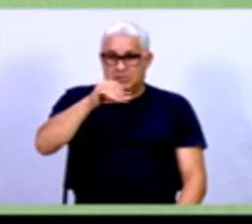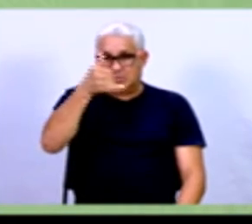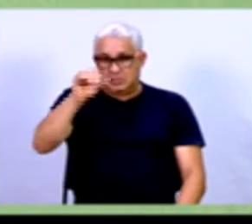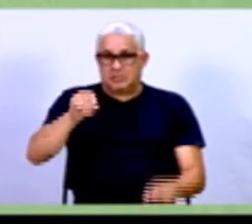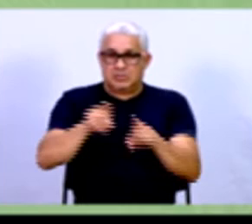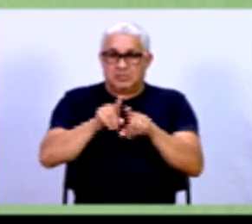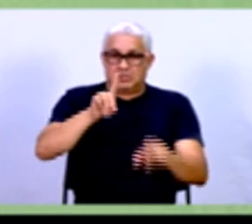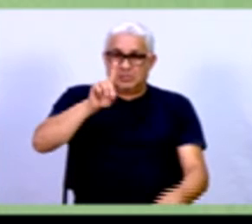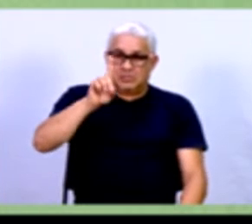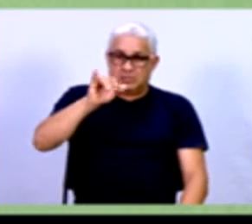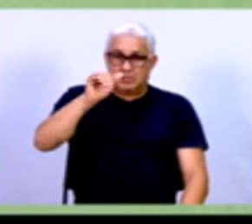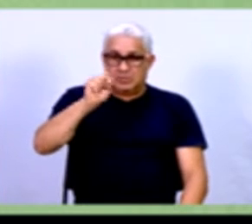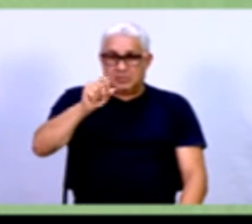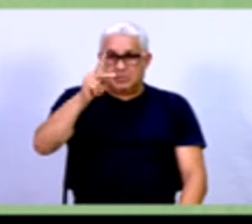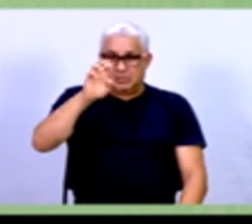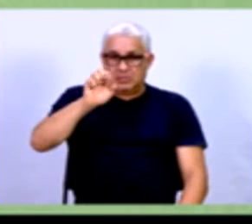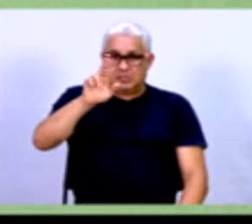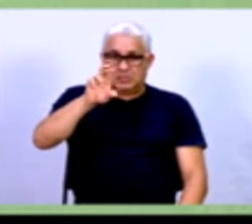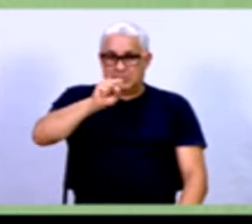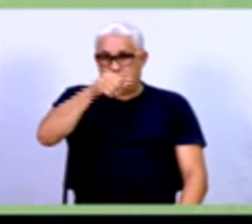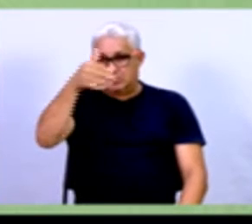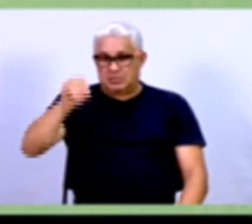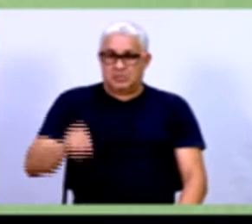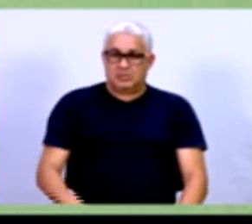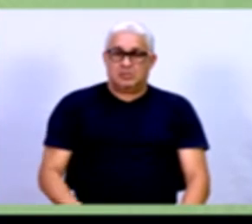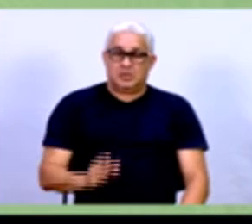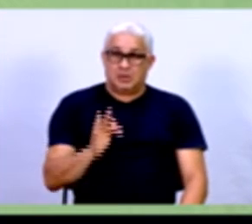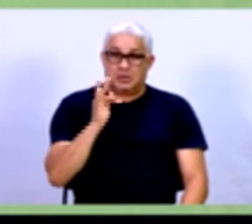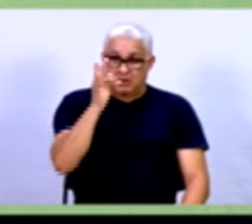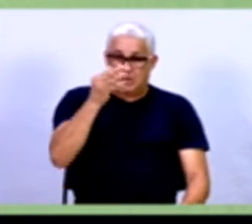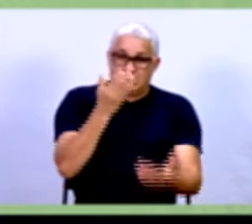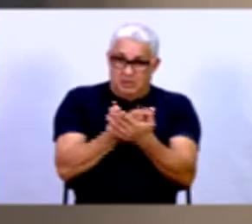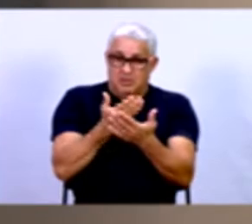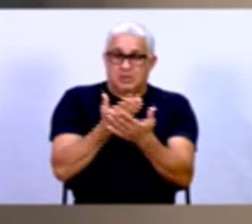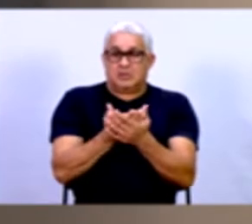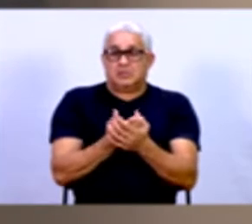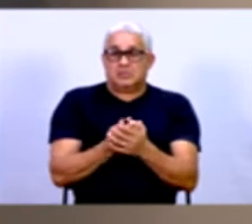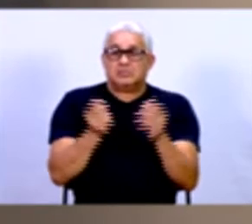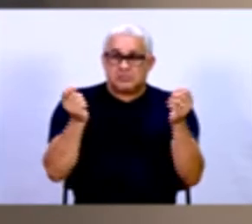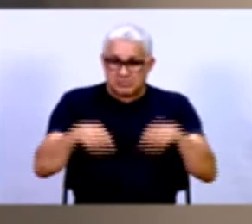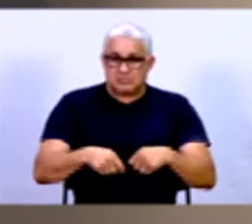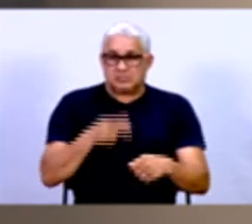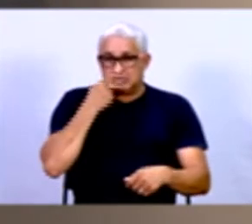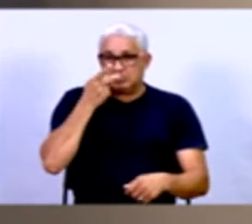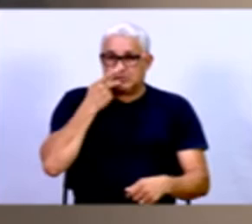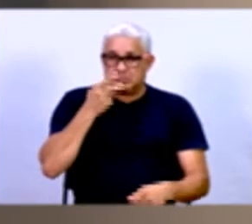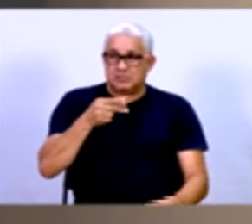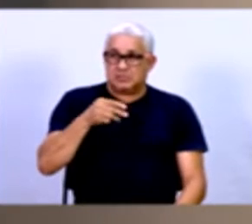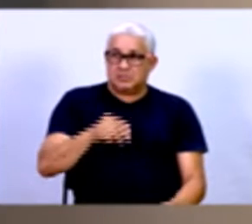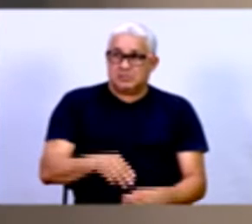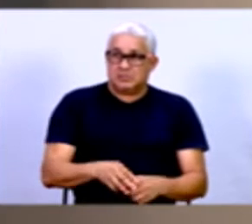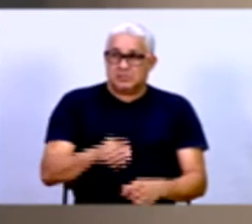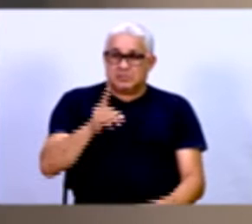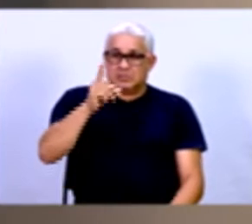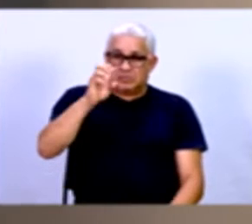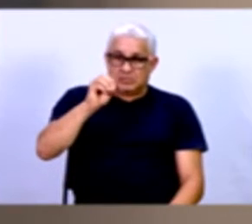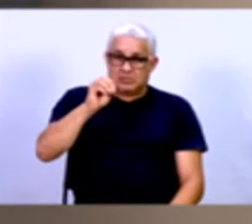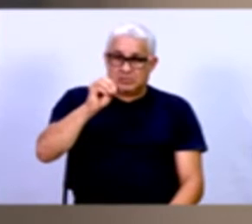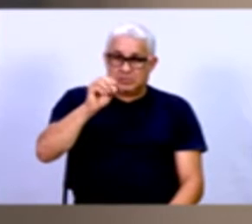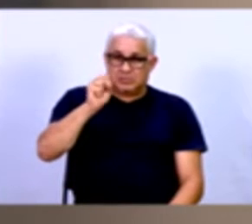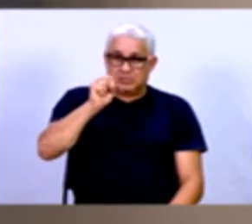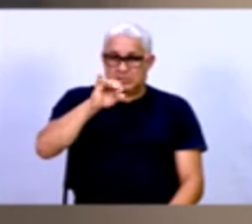que nós conheceremos essas medidas nas próximas aulas. Na próxima aula, a gente vai falar das medidas de posição e